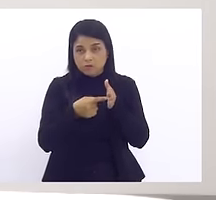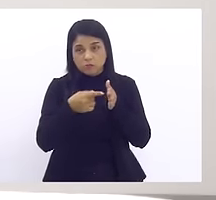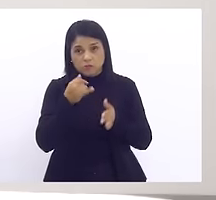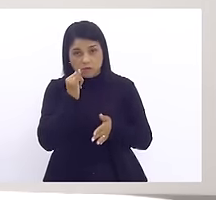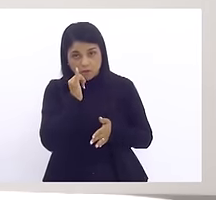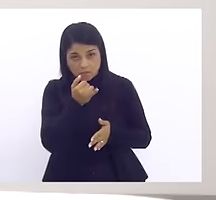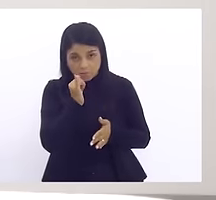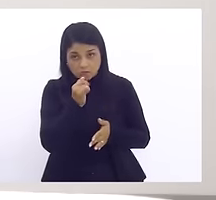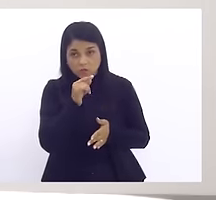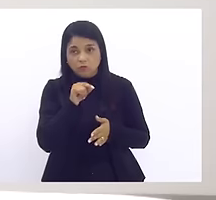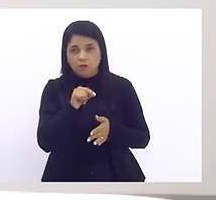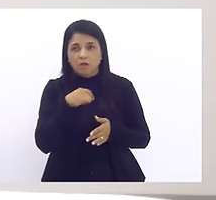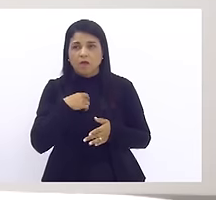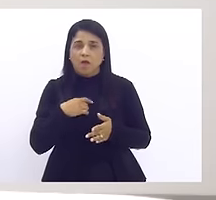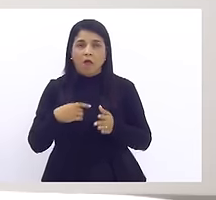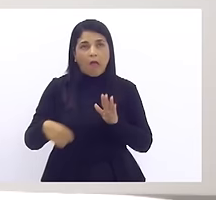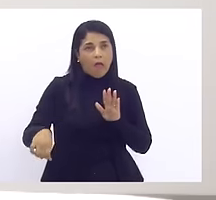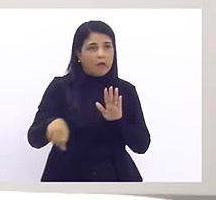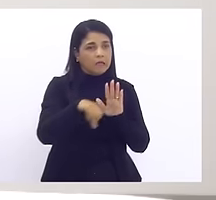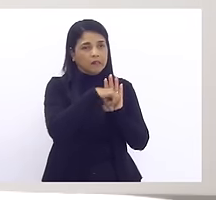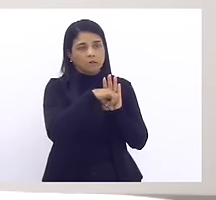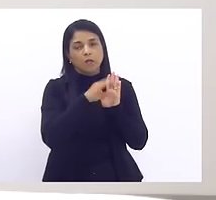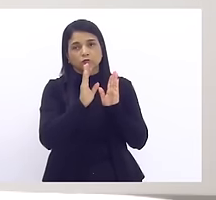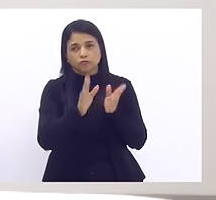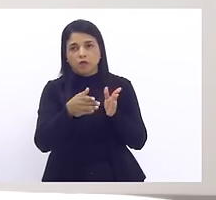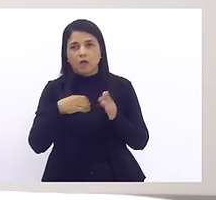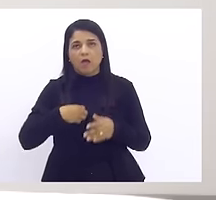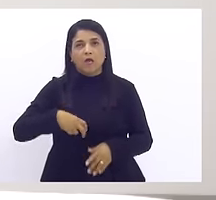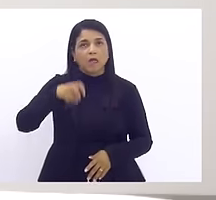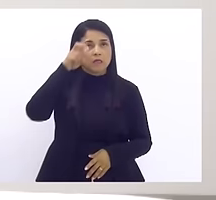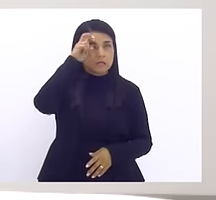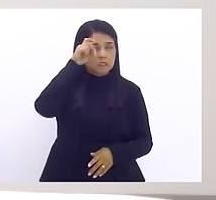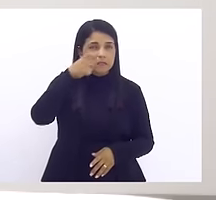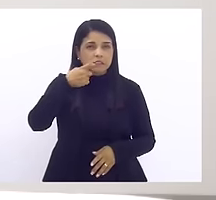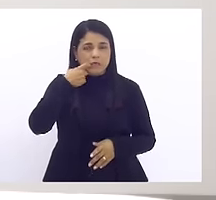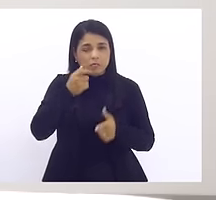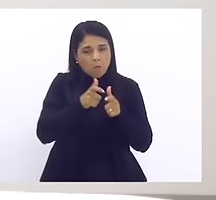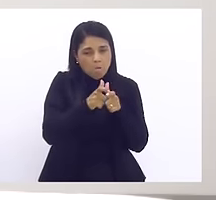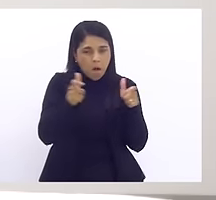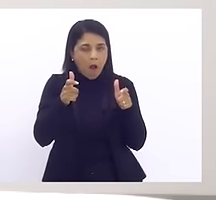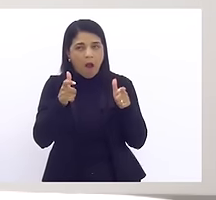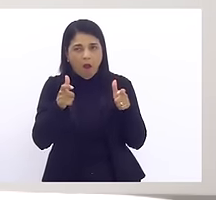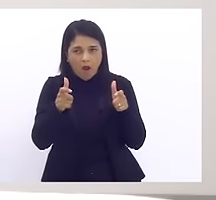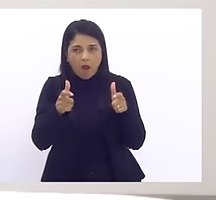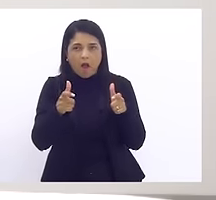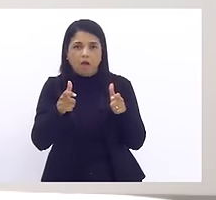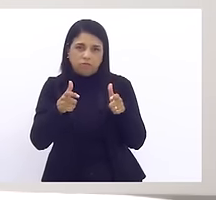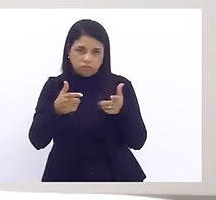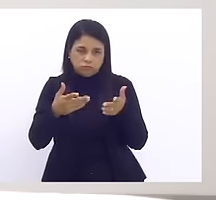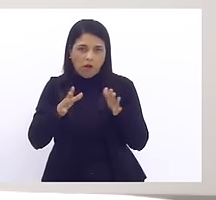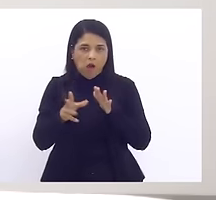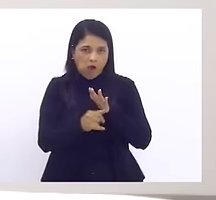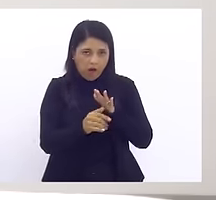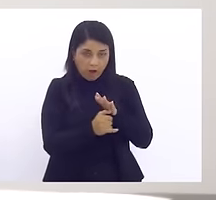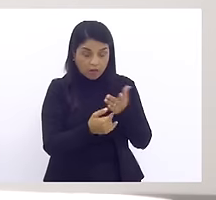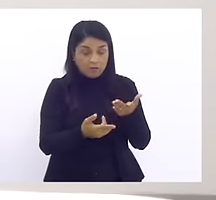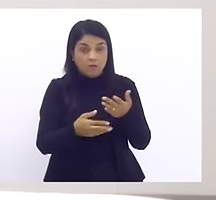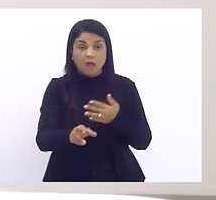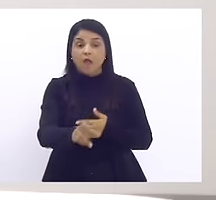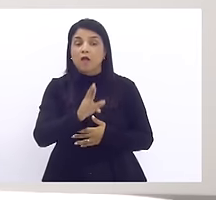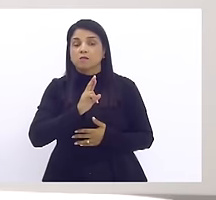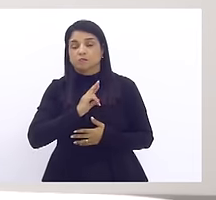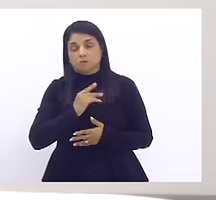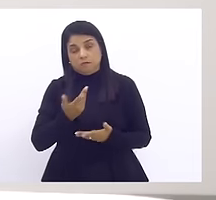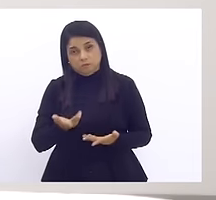Ah tudo bem a mancha criminal aumenta Na quinta na sexta-feira né Essa foi uma das respostas que nós